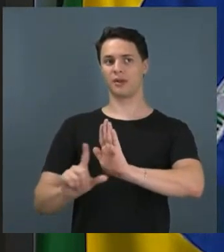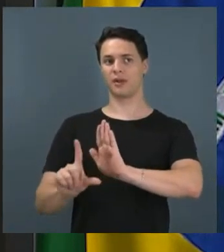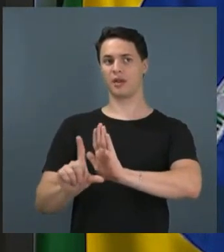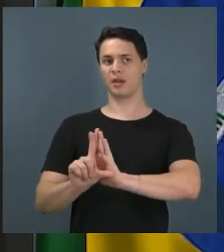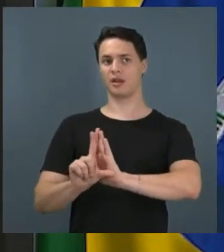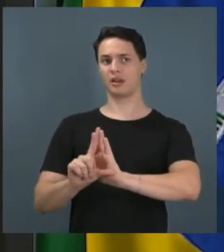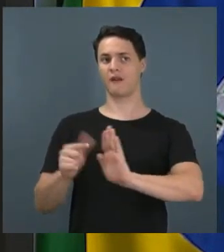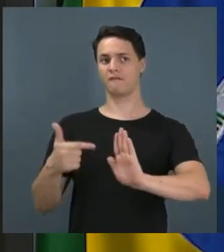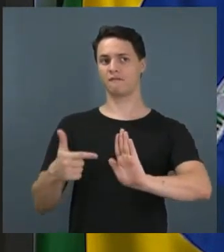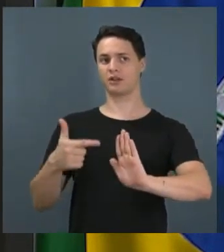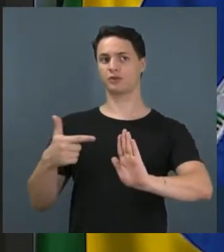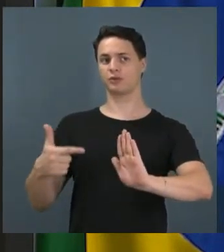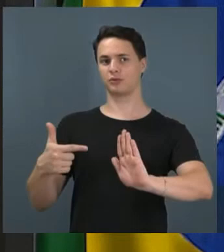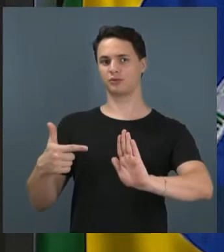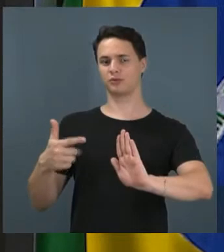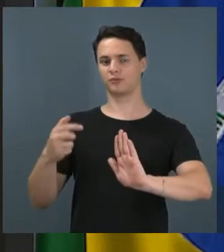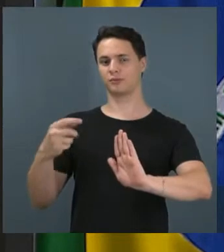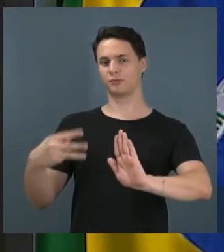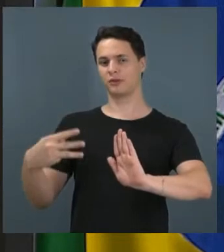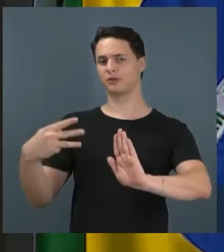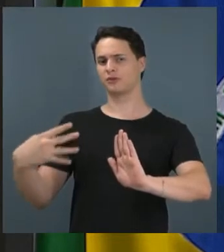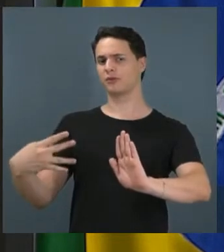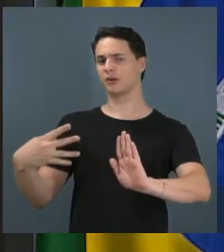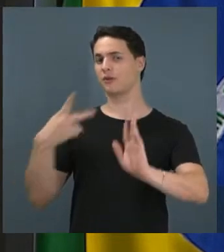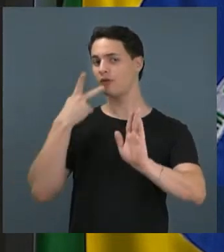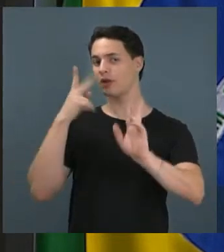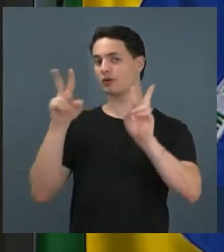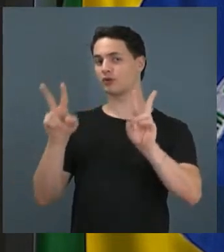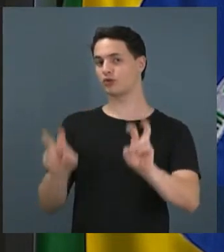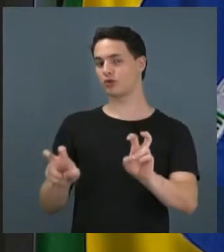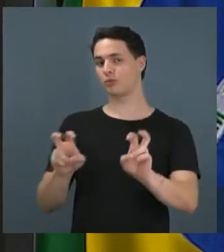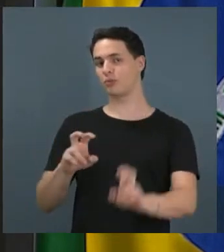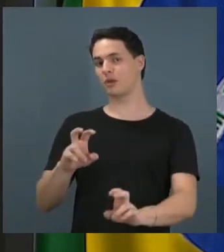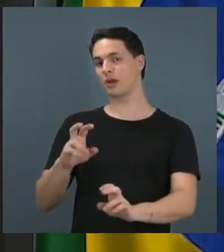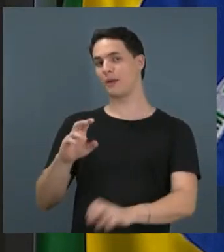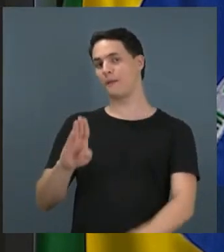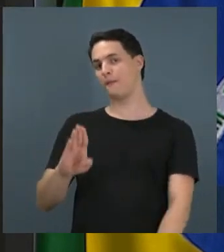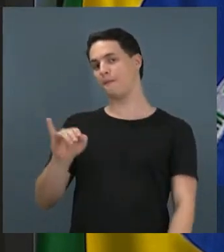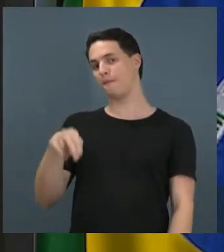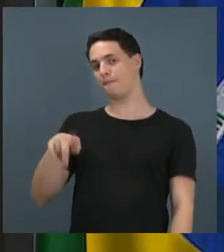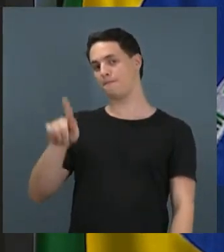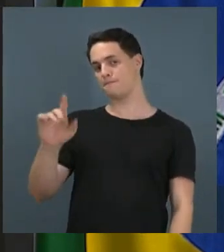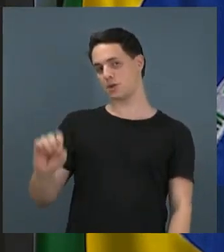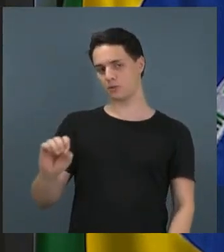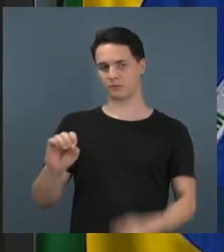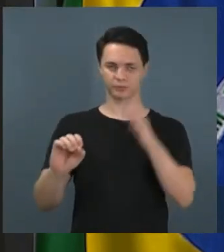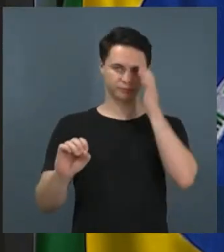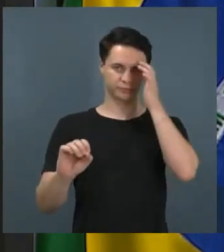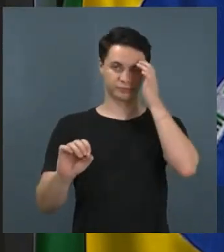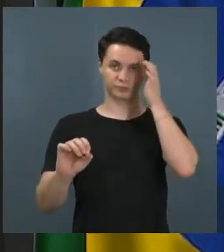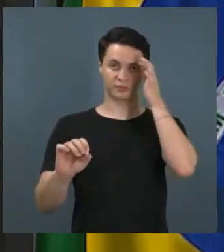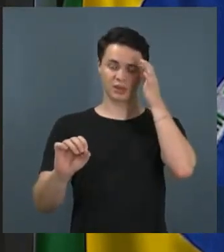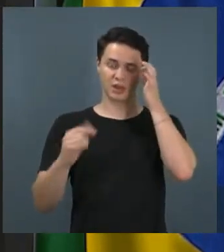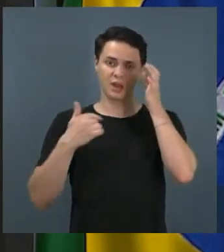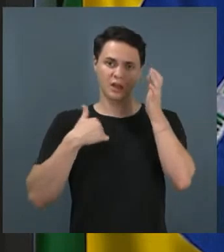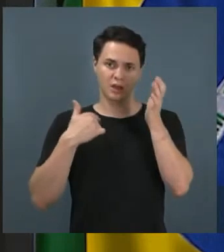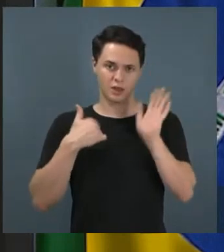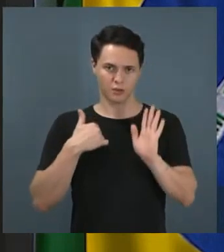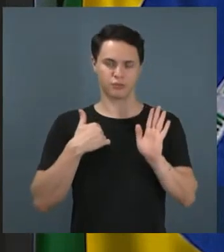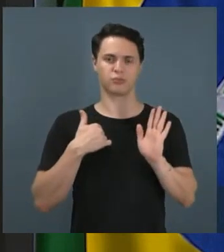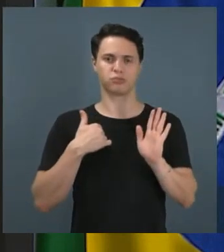2234, o PL da jogatina. Eu não sou governista, todo mundo percebe que de uma